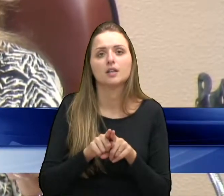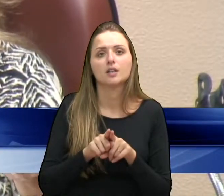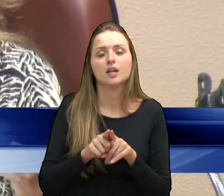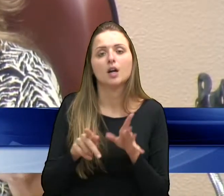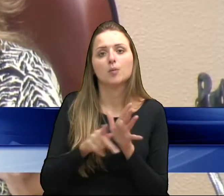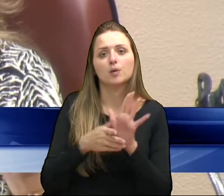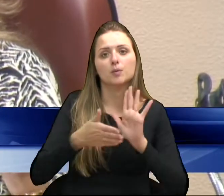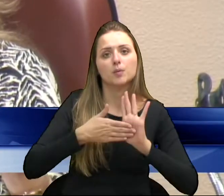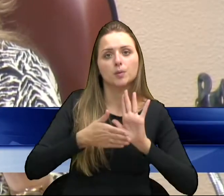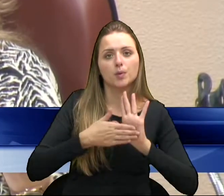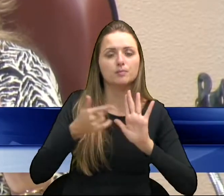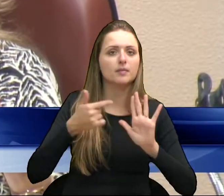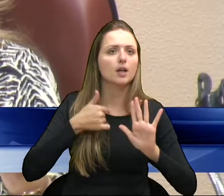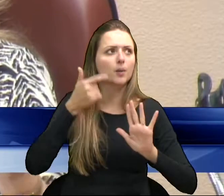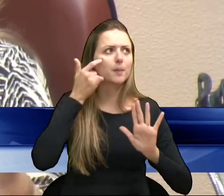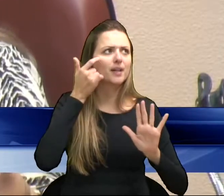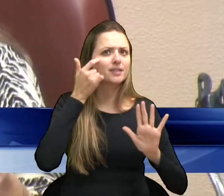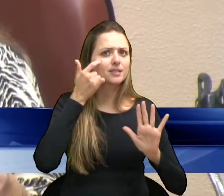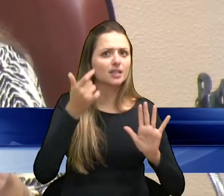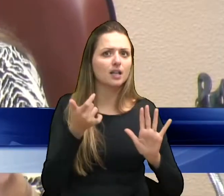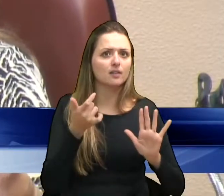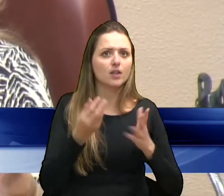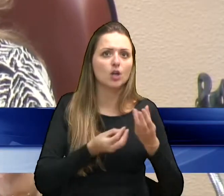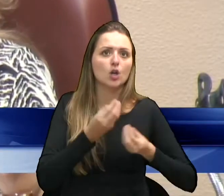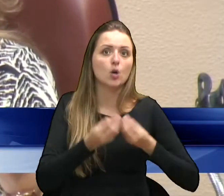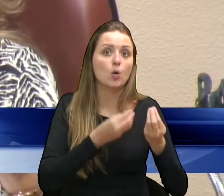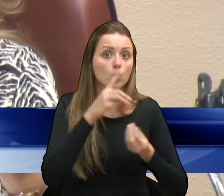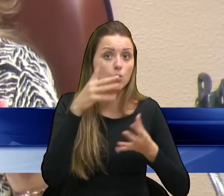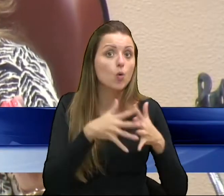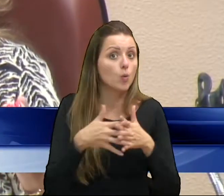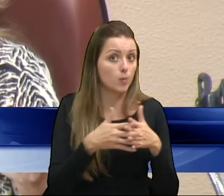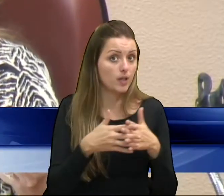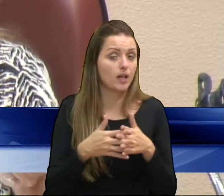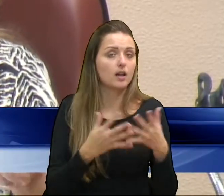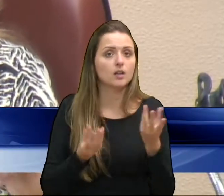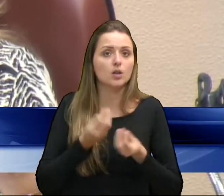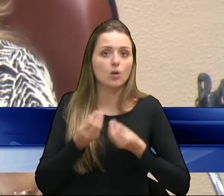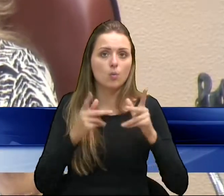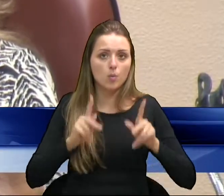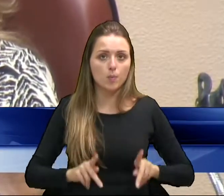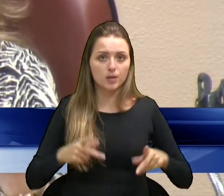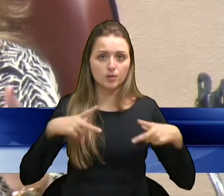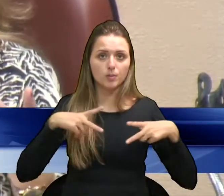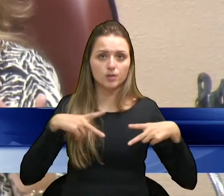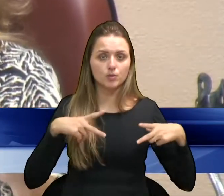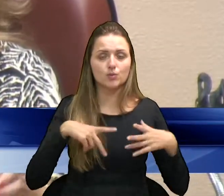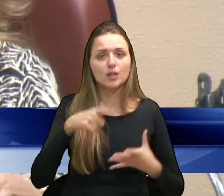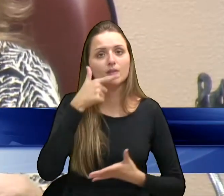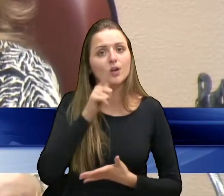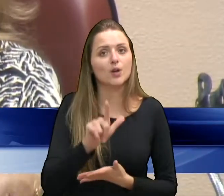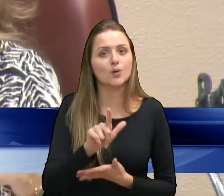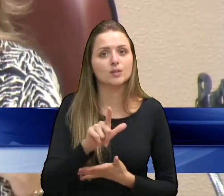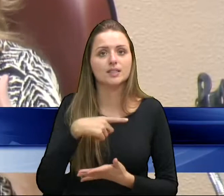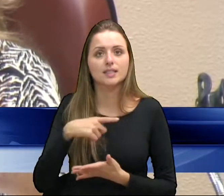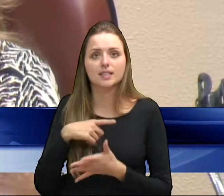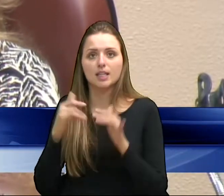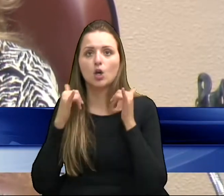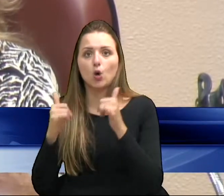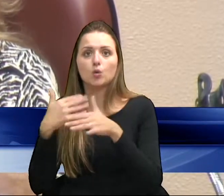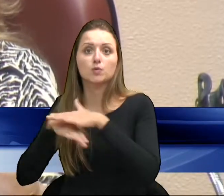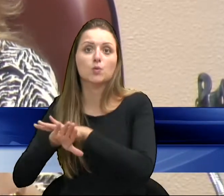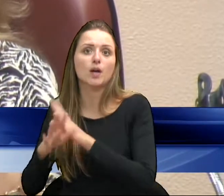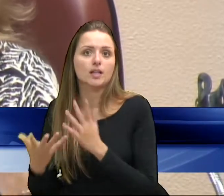mas eu pensava, na meu ver, a fragilidade disso. Como que a pessoa física vai dar conta de ter reserva de